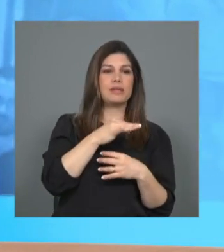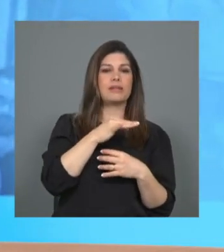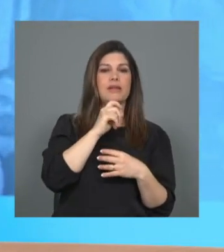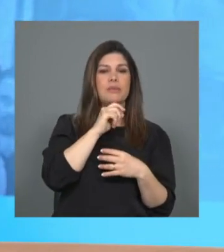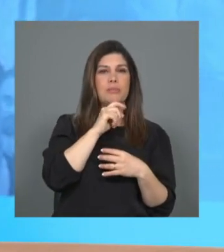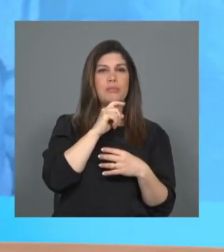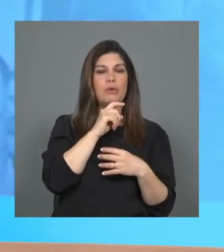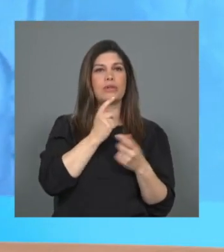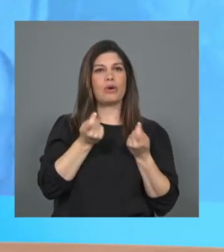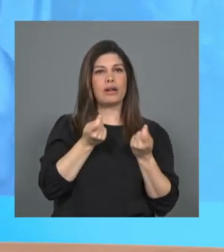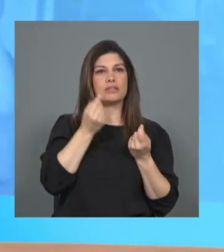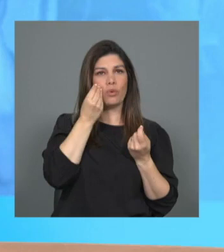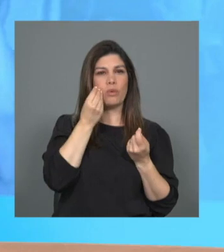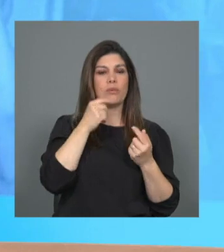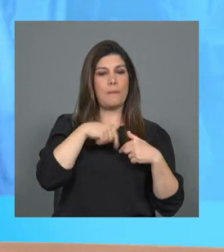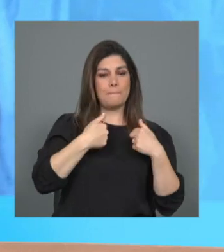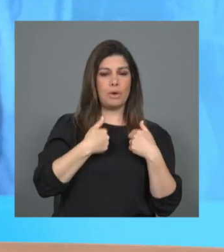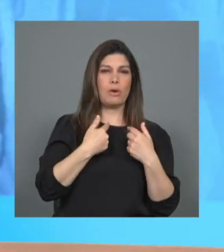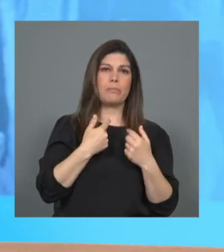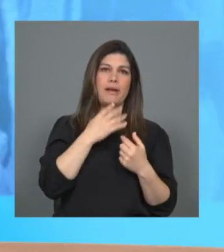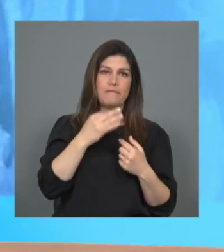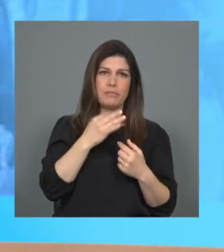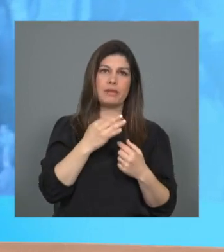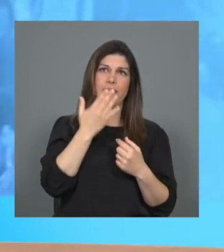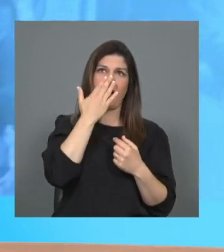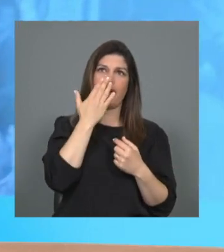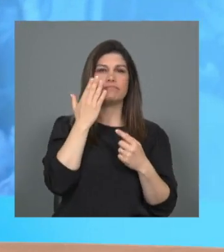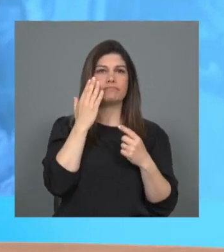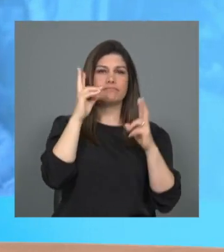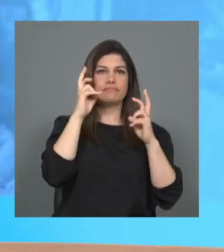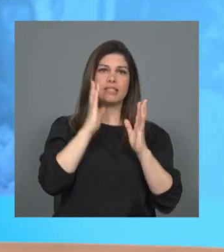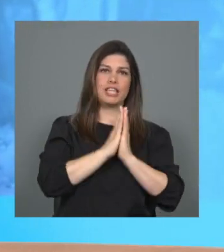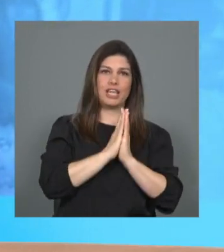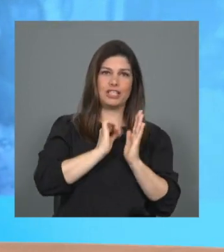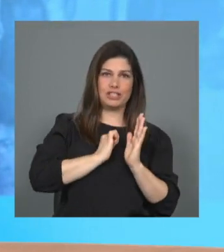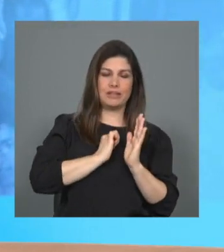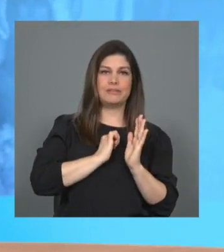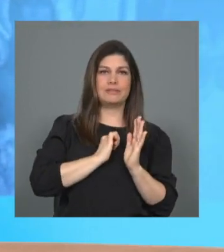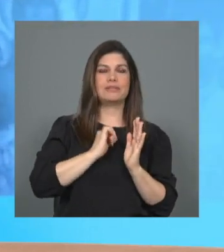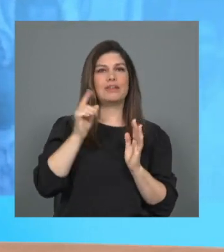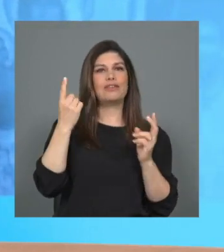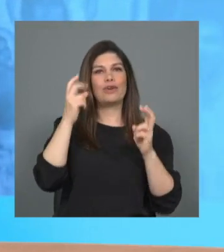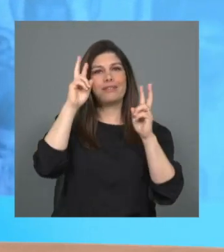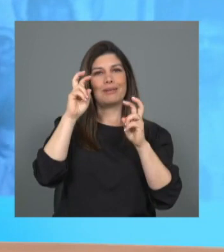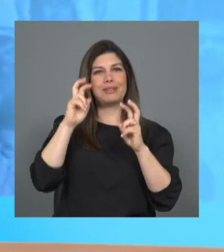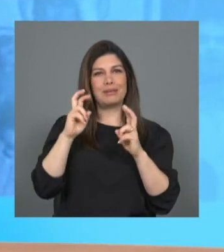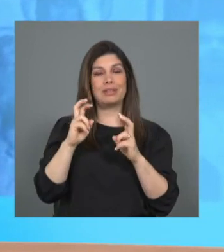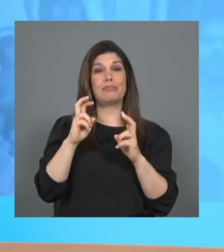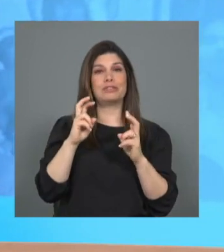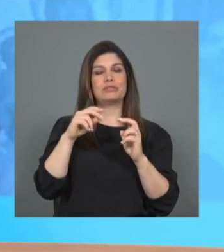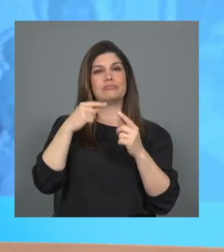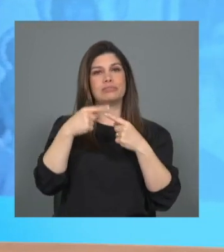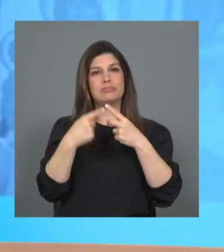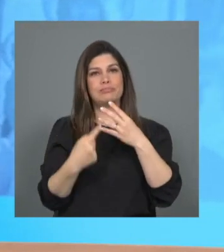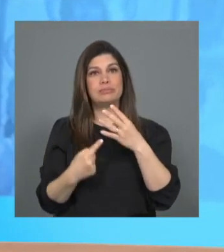próprias igreja e depois passar isso para a sua vida familiar na comunidade paroquial. Portanto, houve vários assuntos no programa que tocaram nos